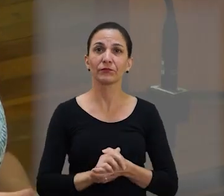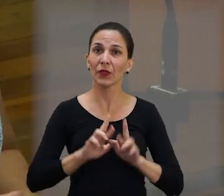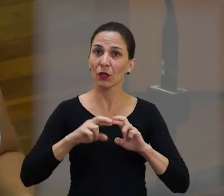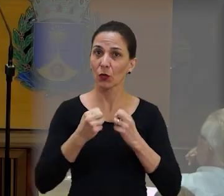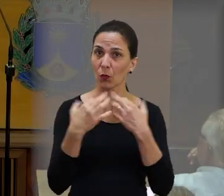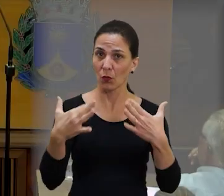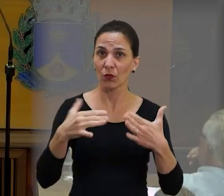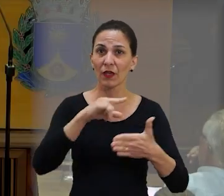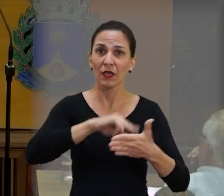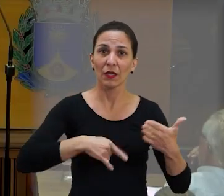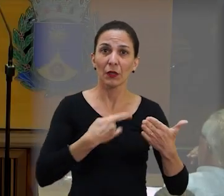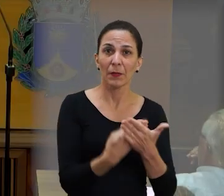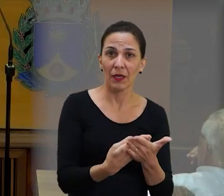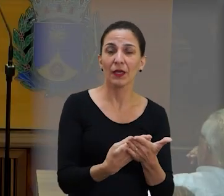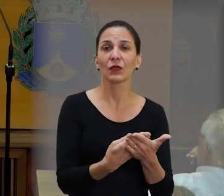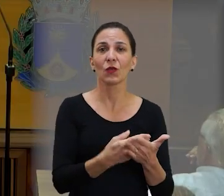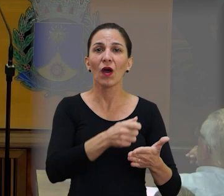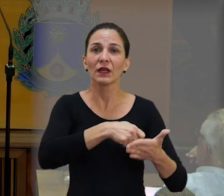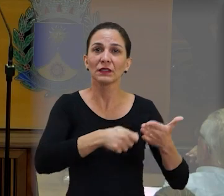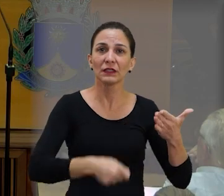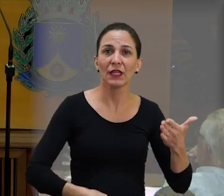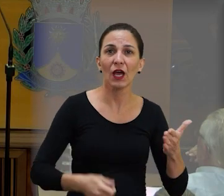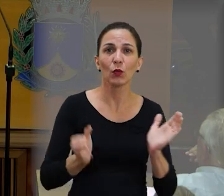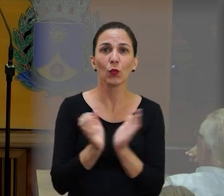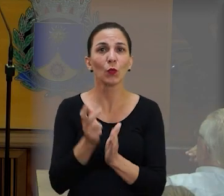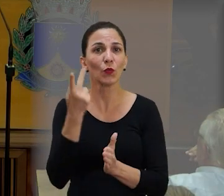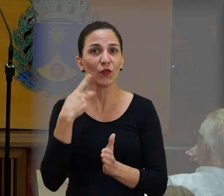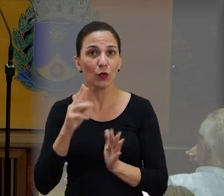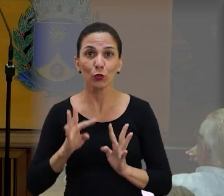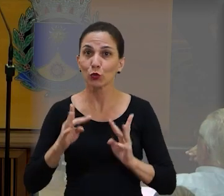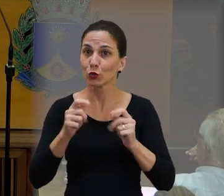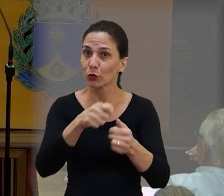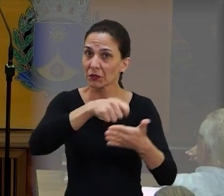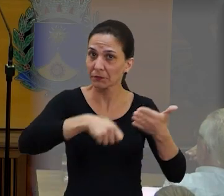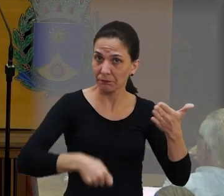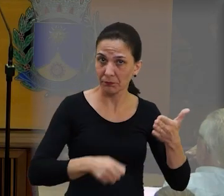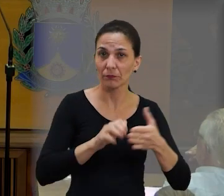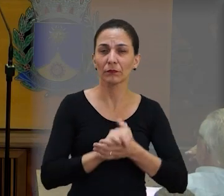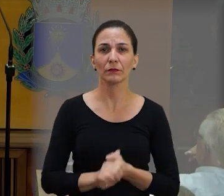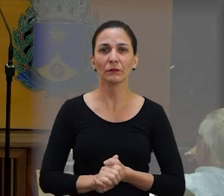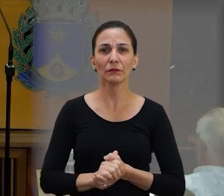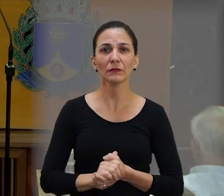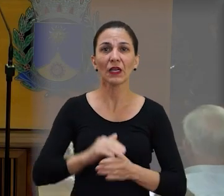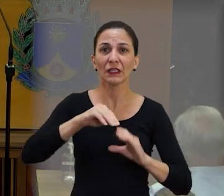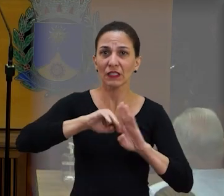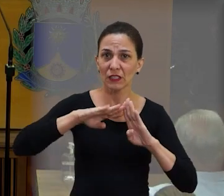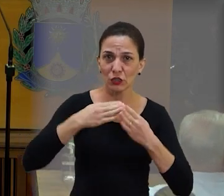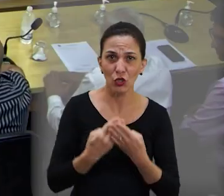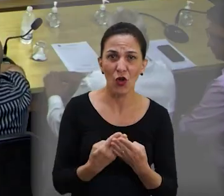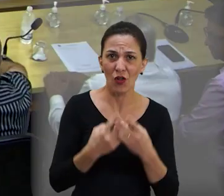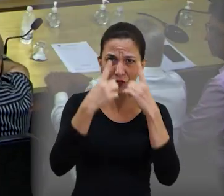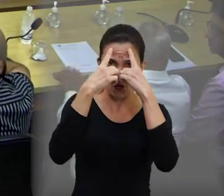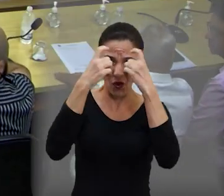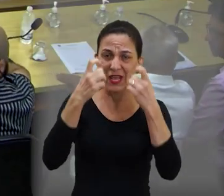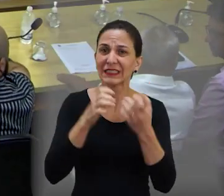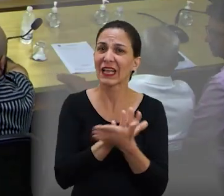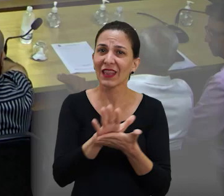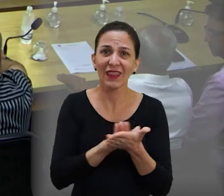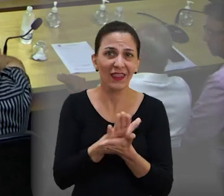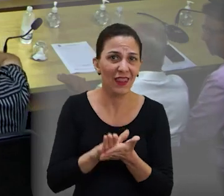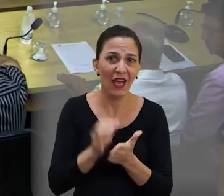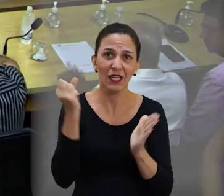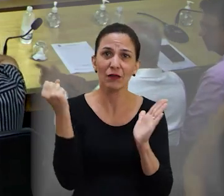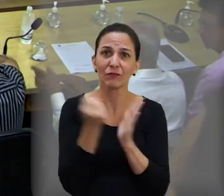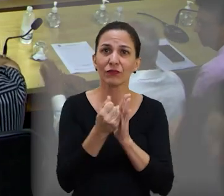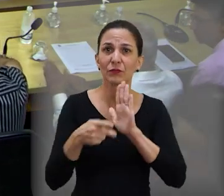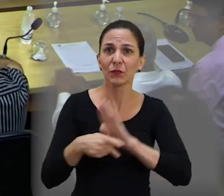alunos a audiência foi convocada por meio de requerimento Assinado por todos os parlamentares embora nenhum caso de